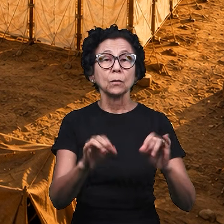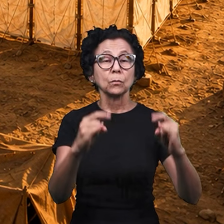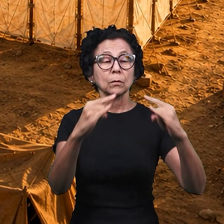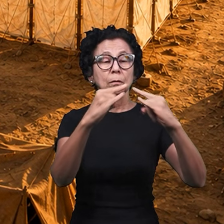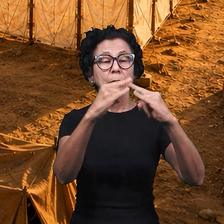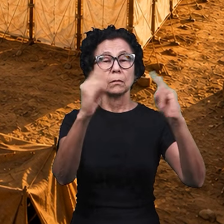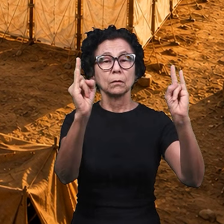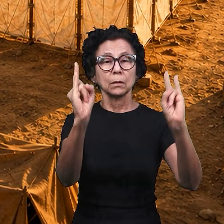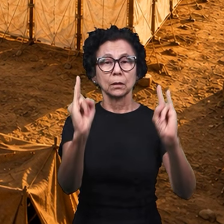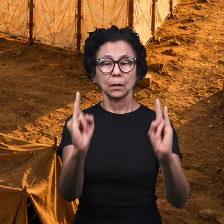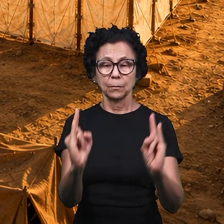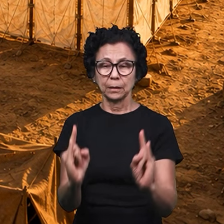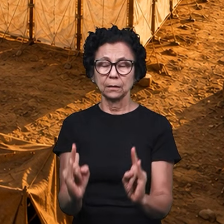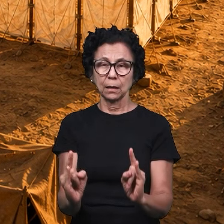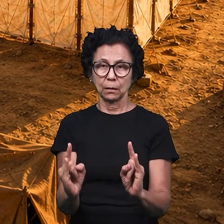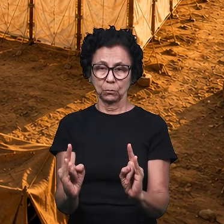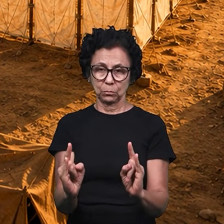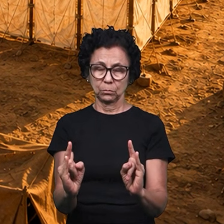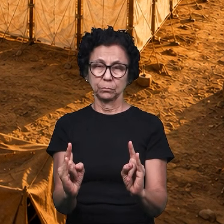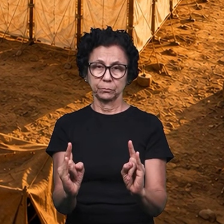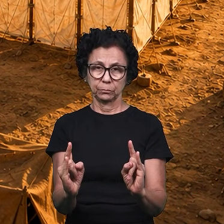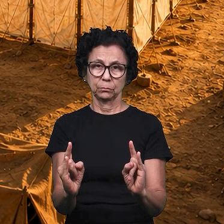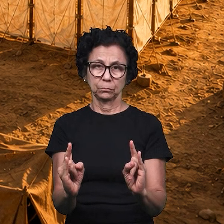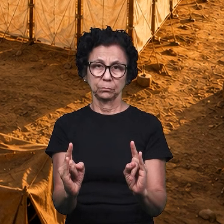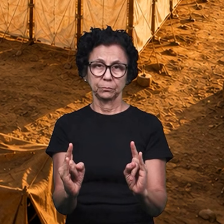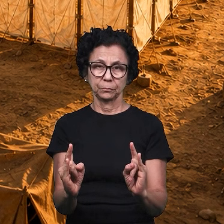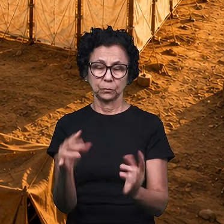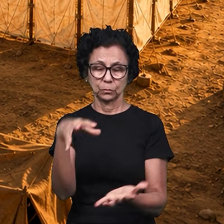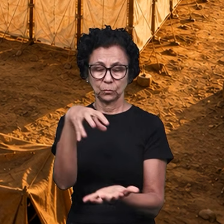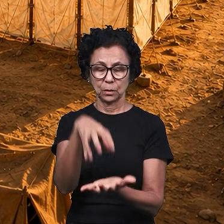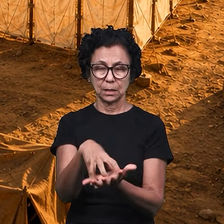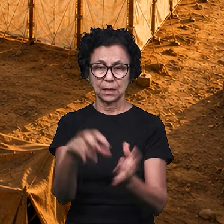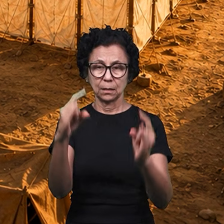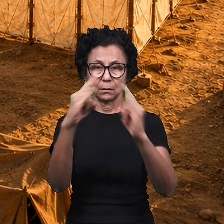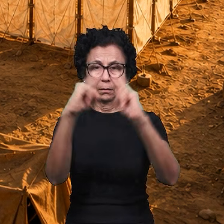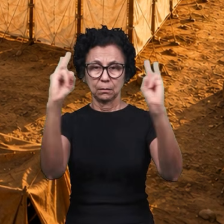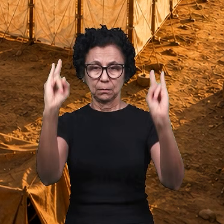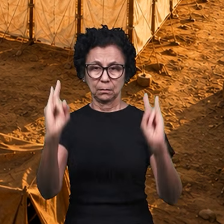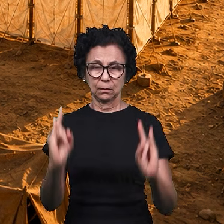acampamento. Tabernáculo no centro e as tribos ali em